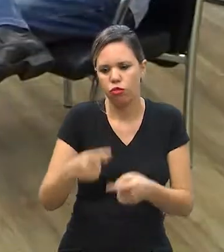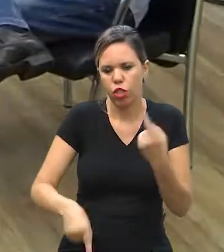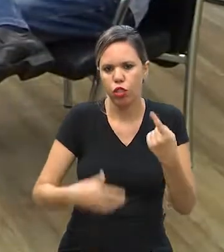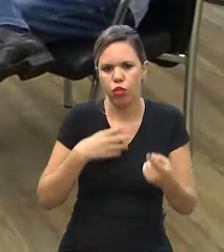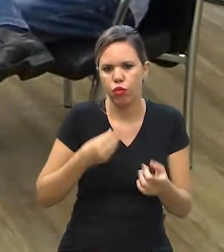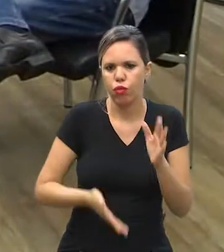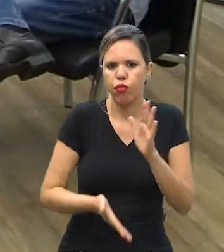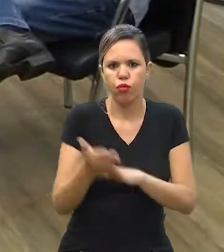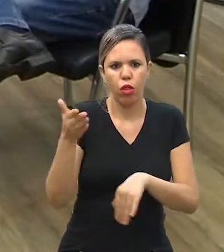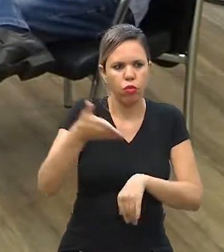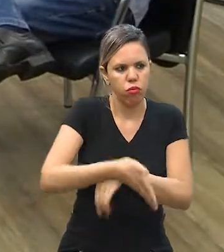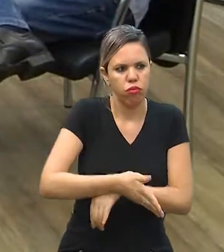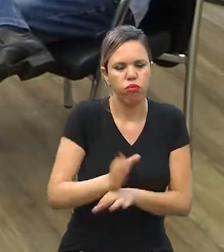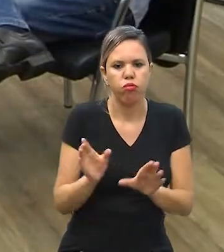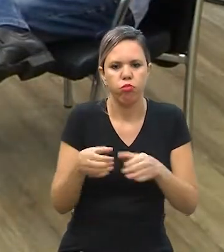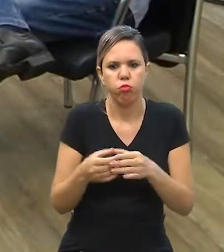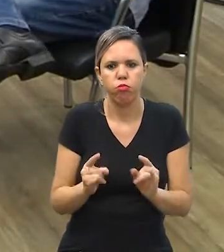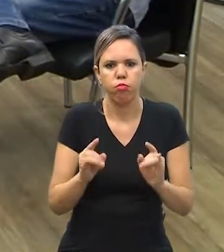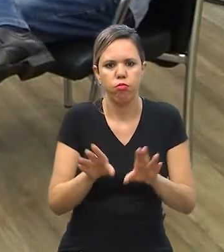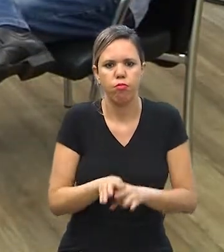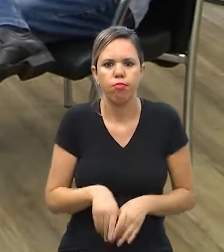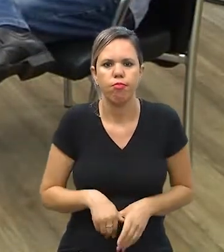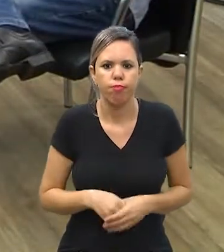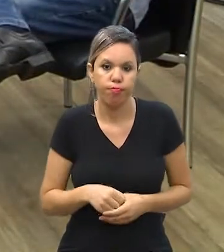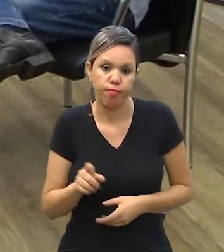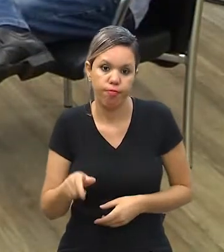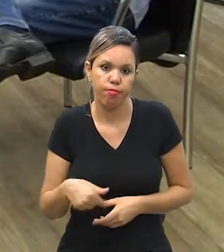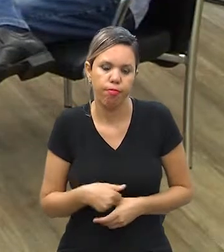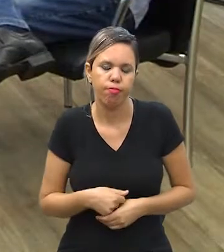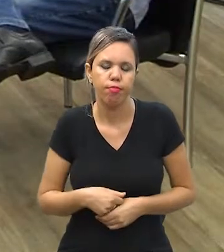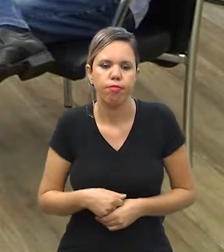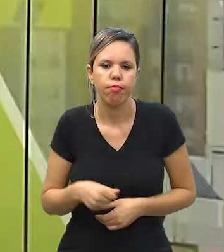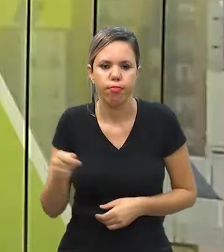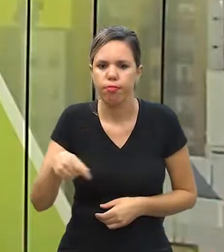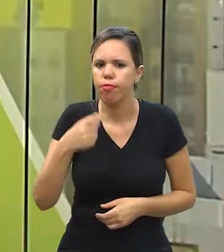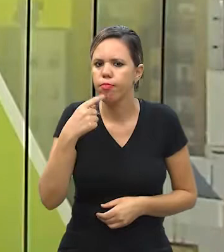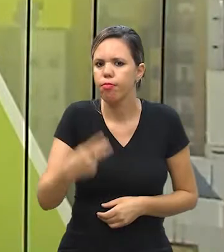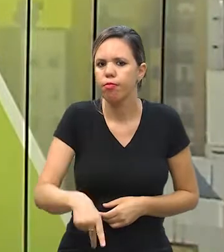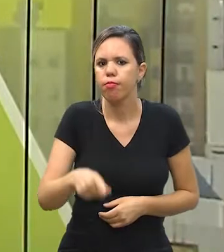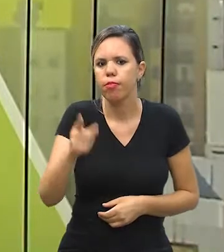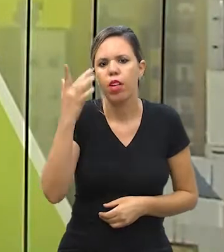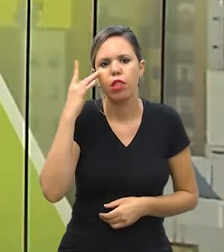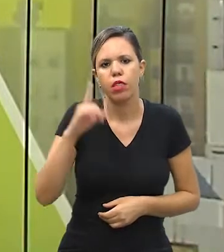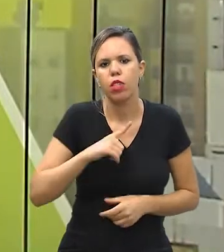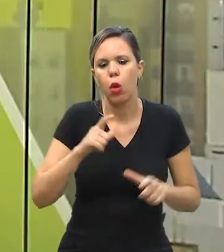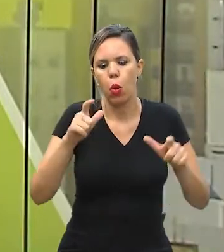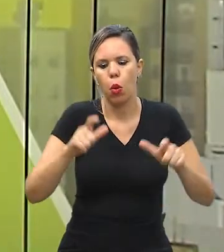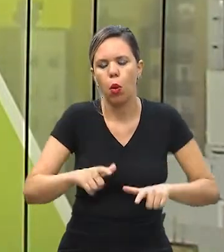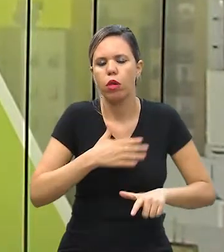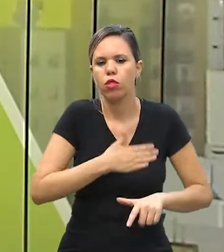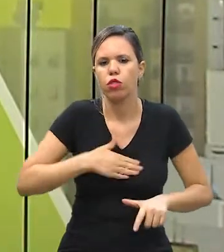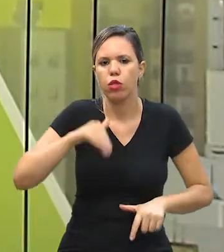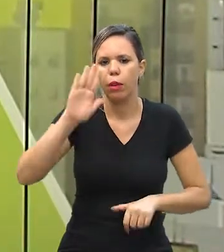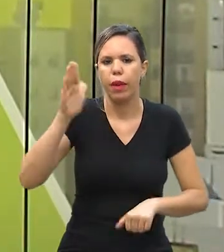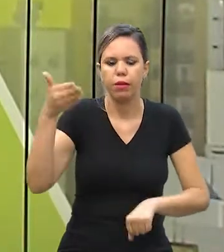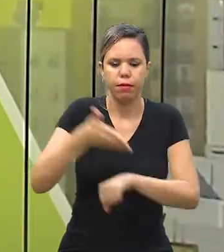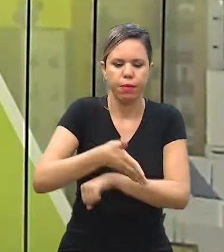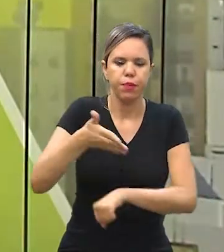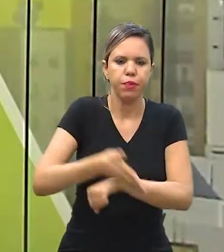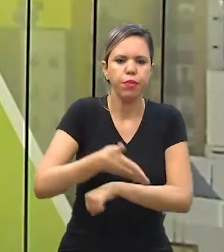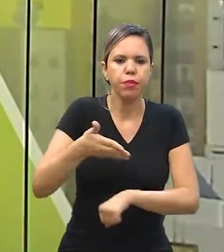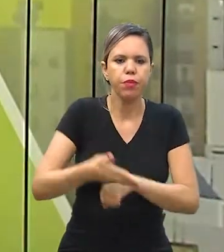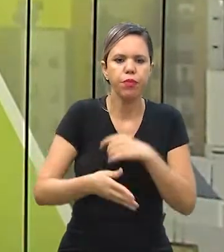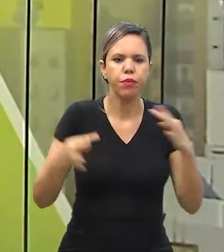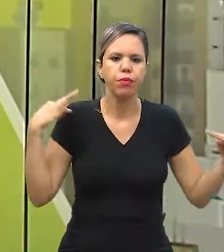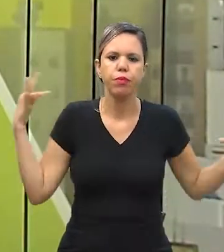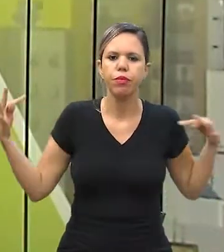que seria uma em condomínio. Ah, isso mesmo, é isso mesmo. E aqui em Campinas, você tem algum lugar preferido, algum ponto